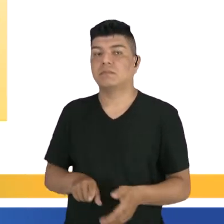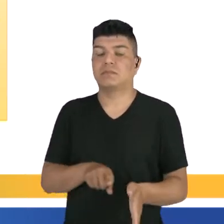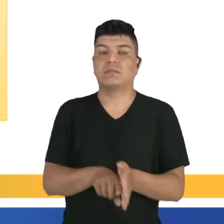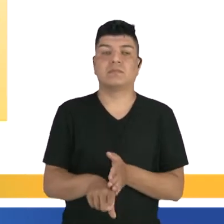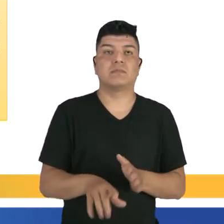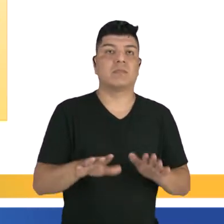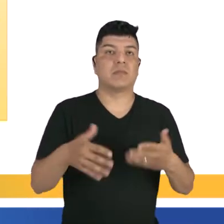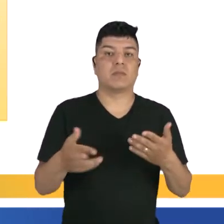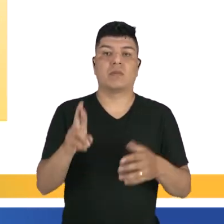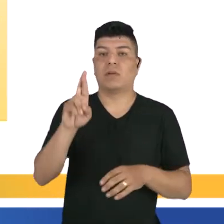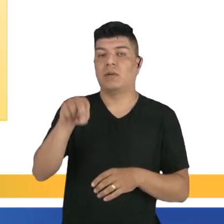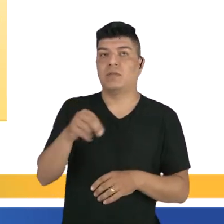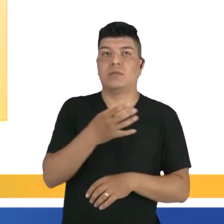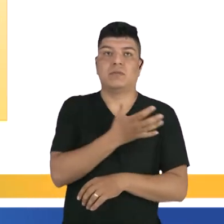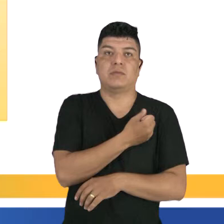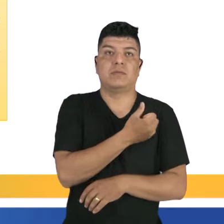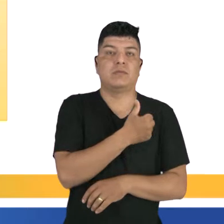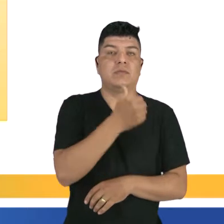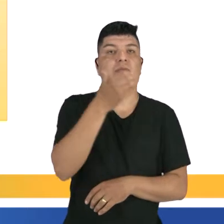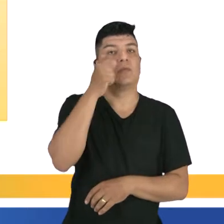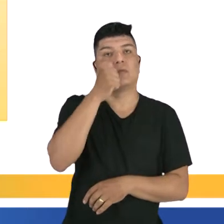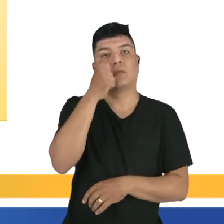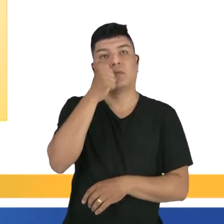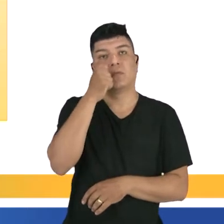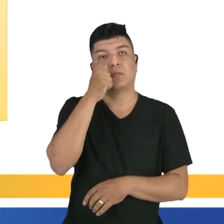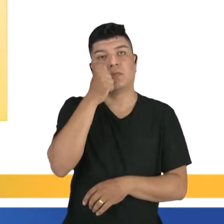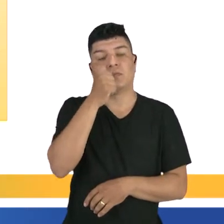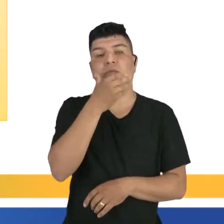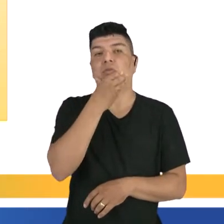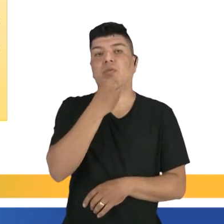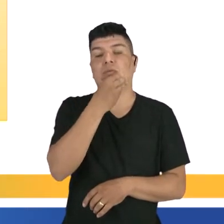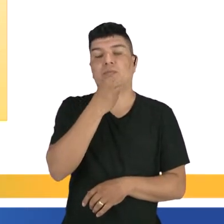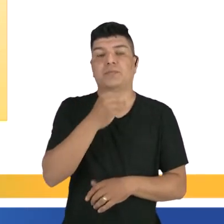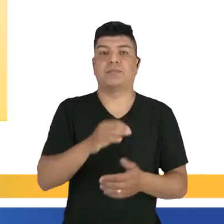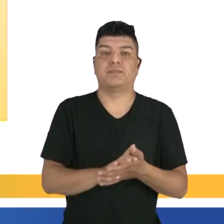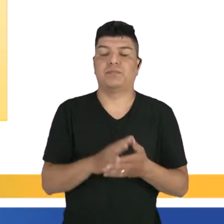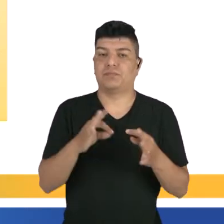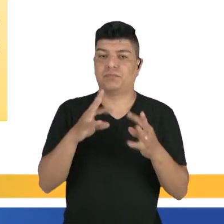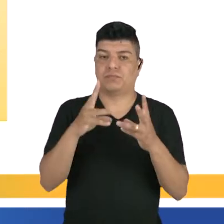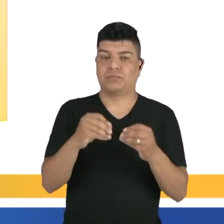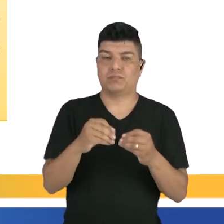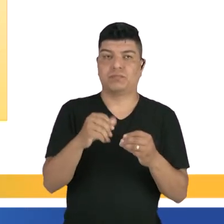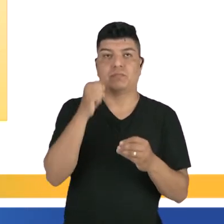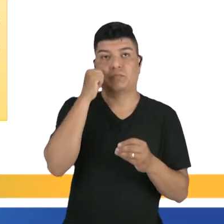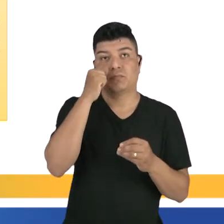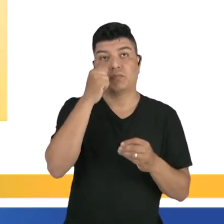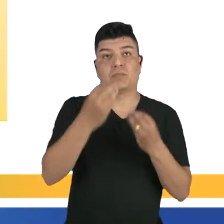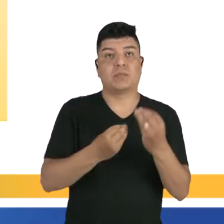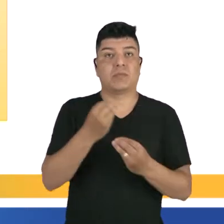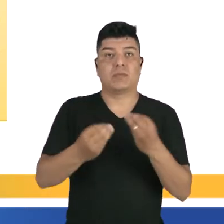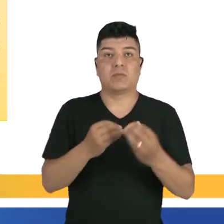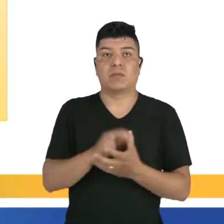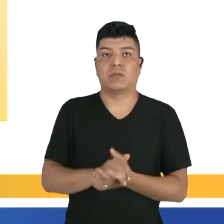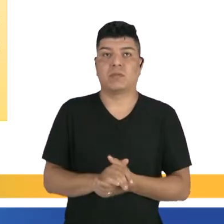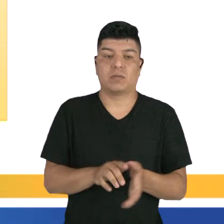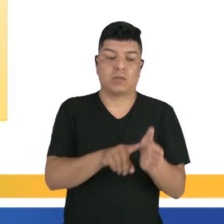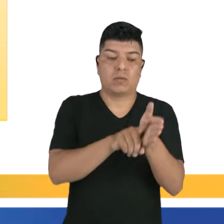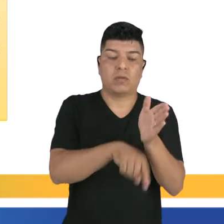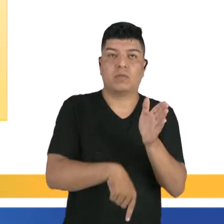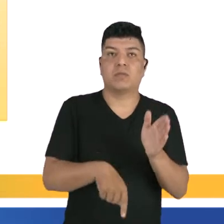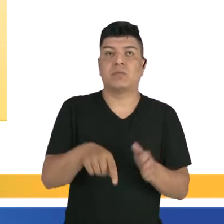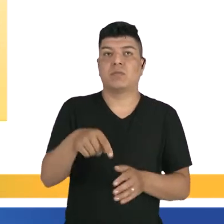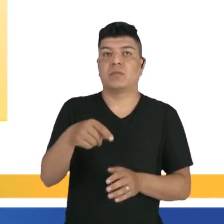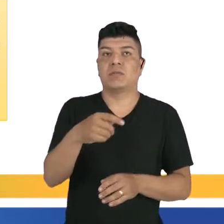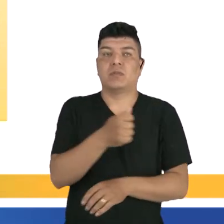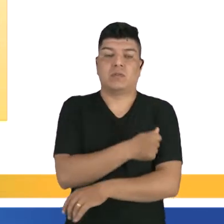questão é: qual a razão entre o número de meninas e o número de meninos? Bom, o total de meninos é dado como? Eu vou subtrair a